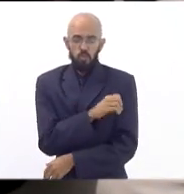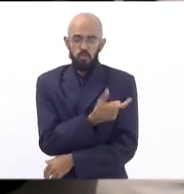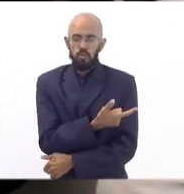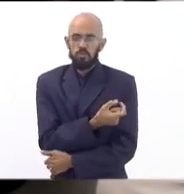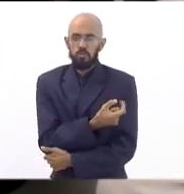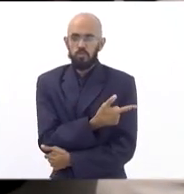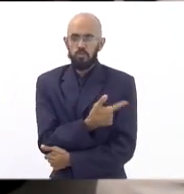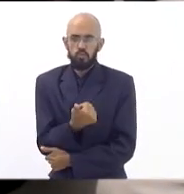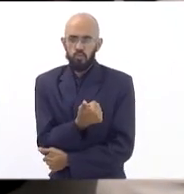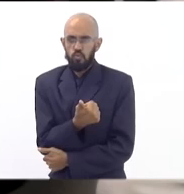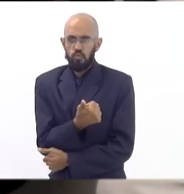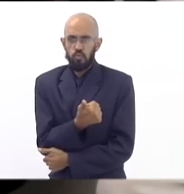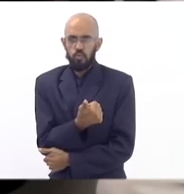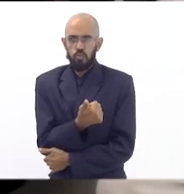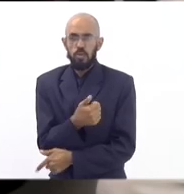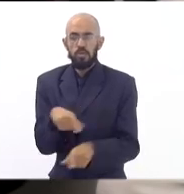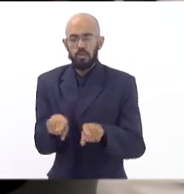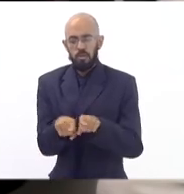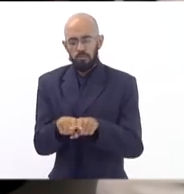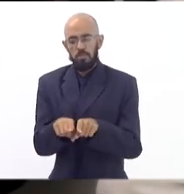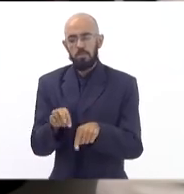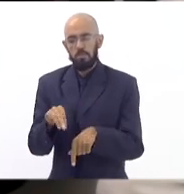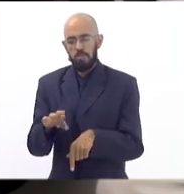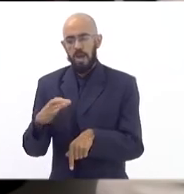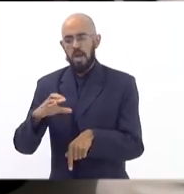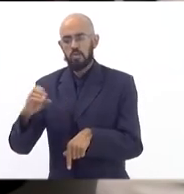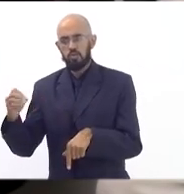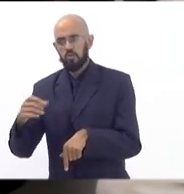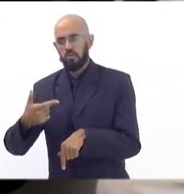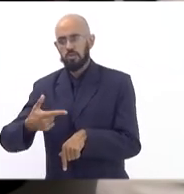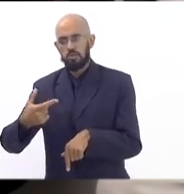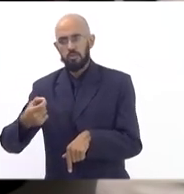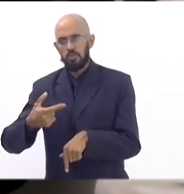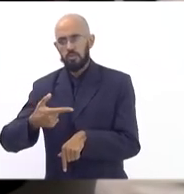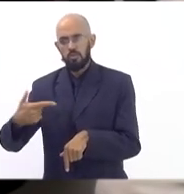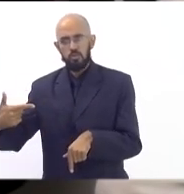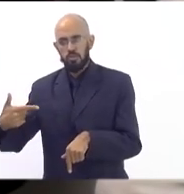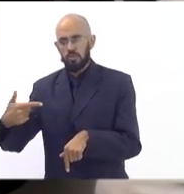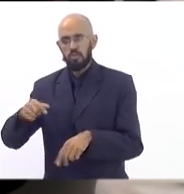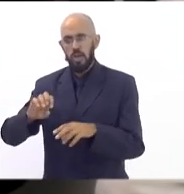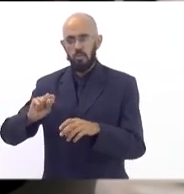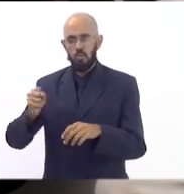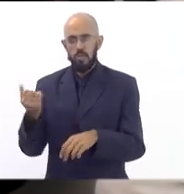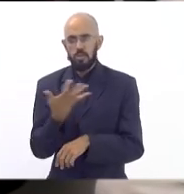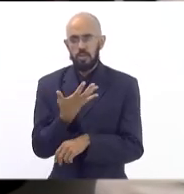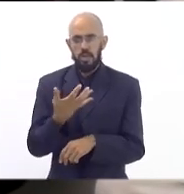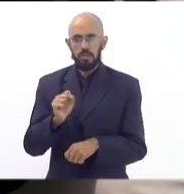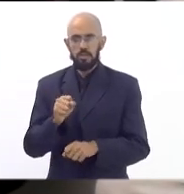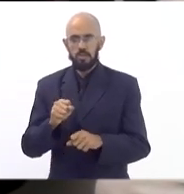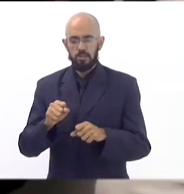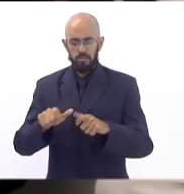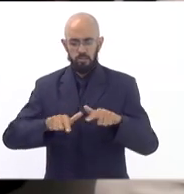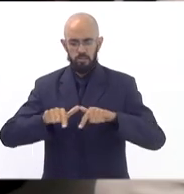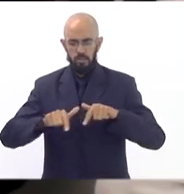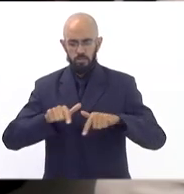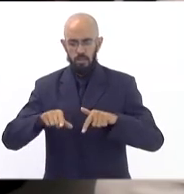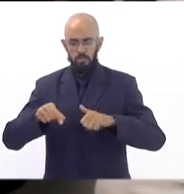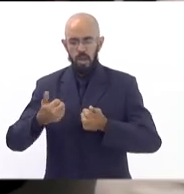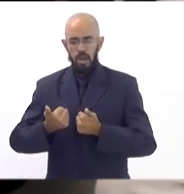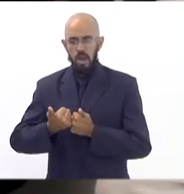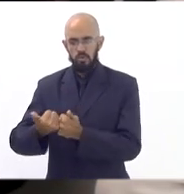21 e um agora recente em massa de 2022 com os números dessas operações justamente para colaborar